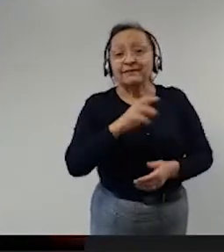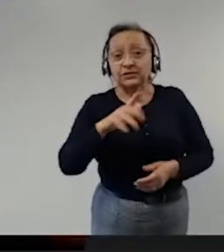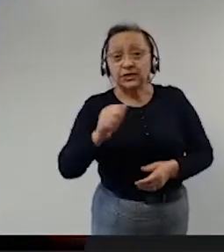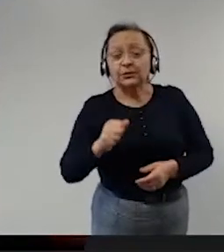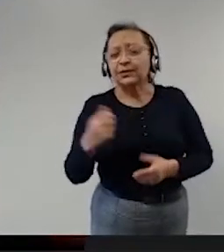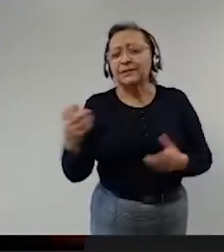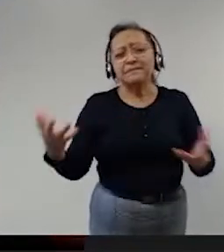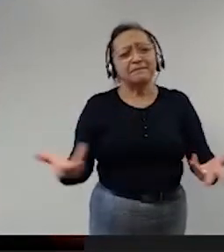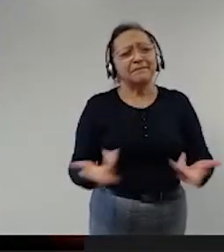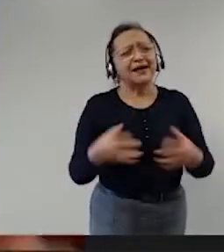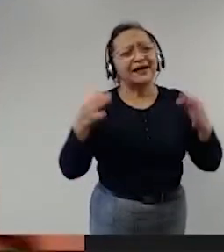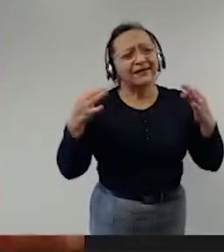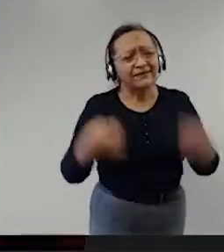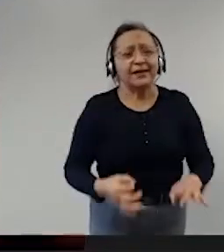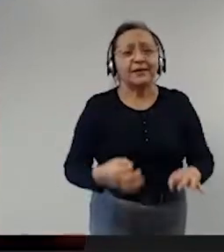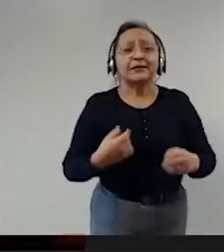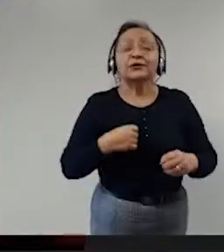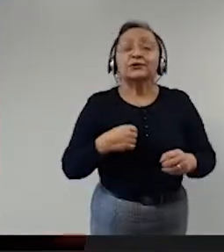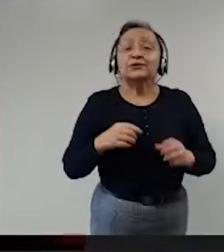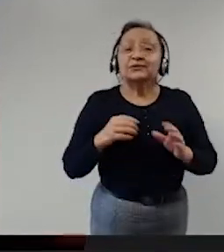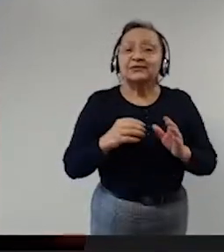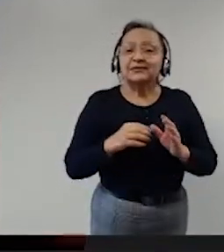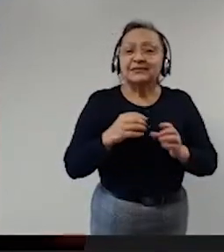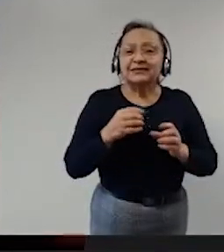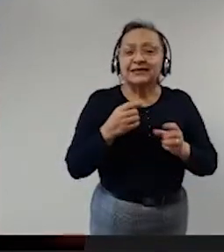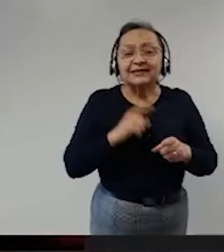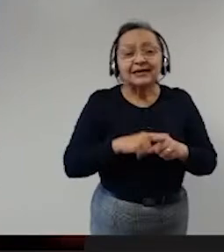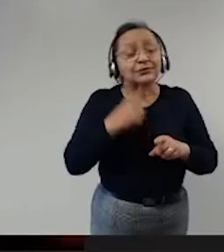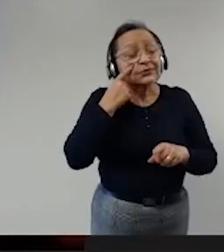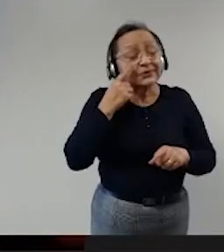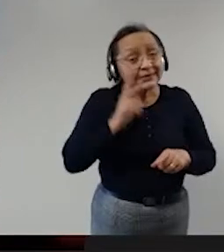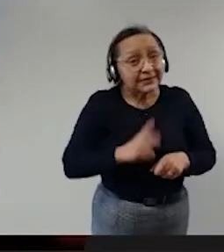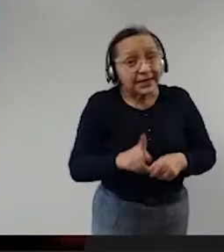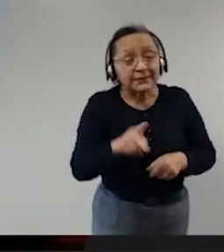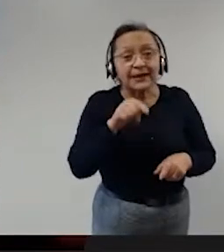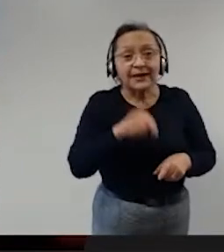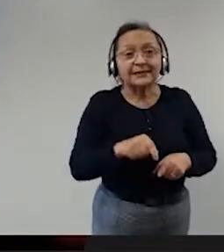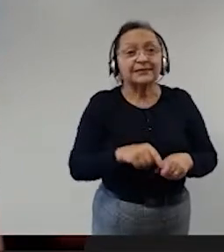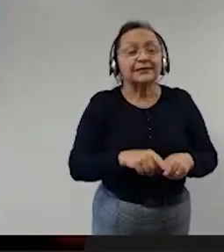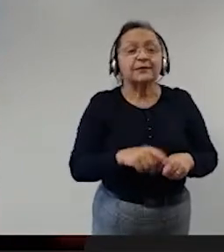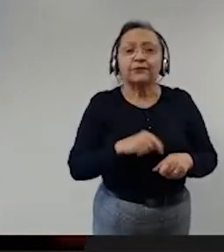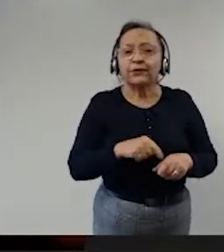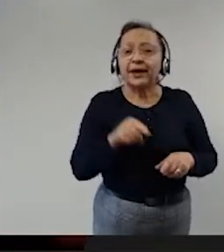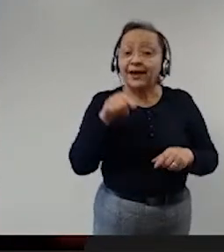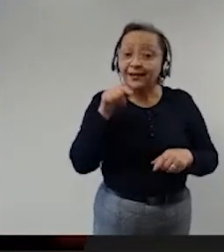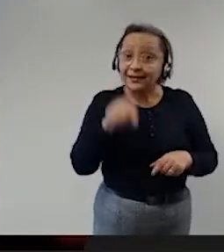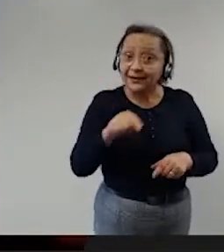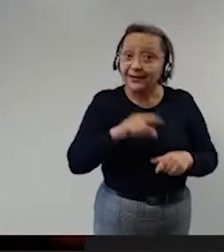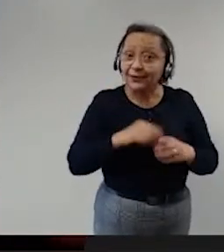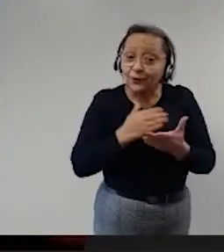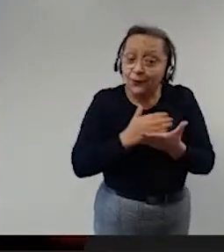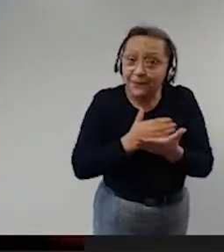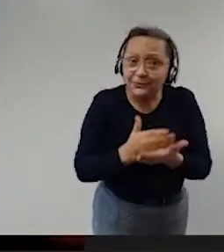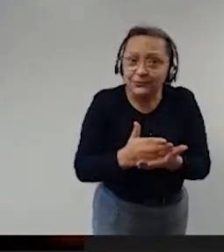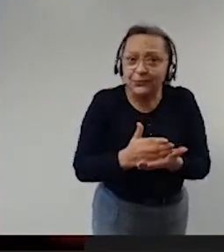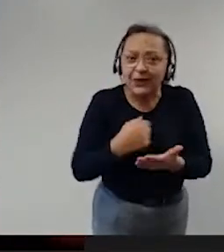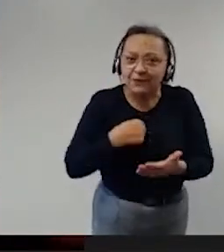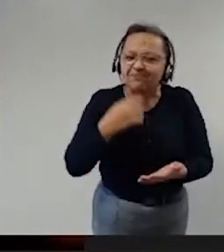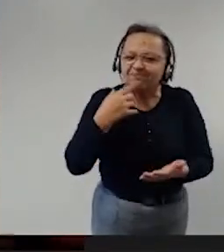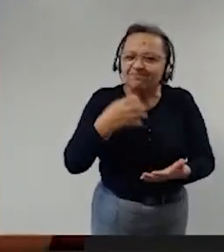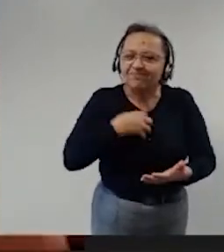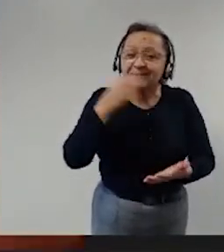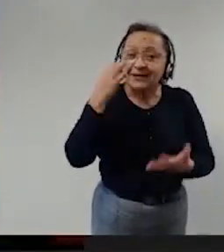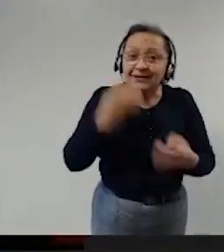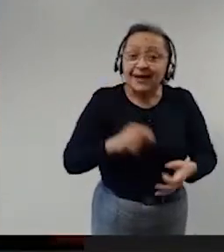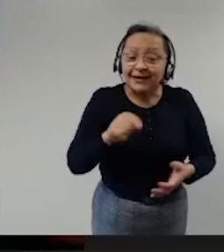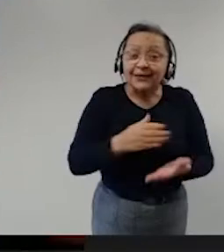corrupção capilarizada, mas que os excessos, simplesmente, esses excessos da Lava Jato, foi ali que nasceu, eu não tenho a menor dúvida, que